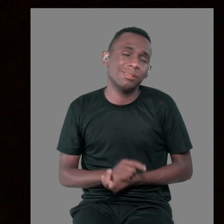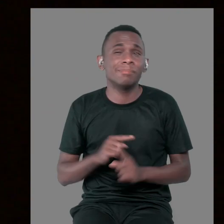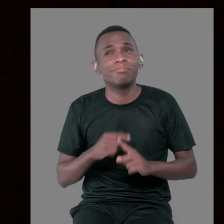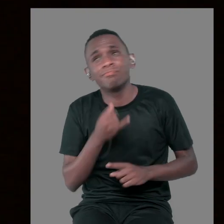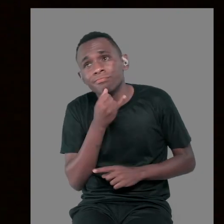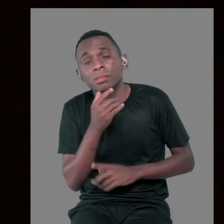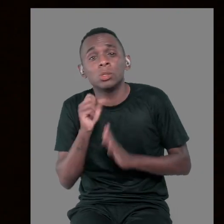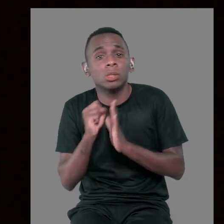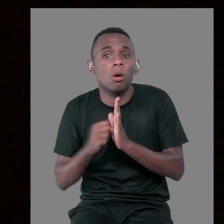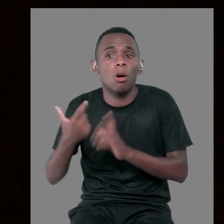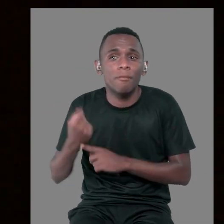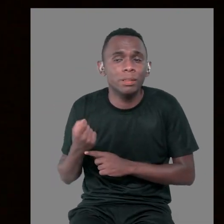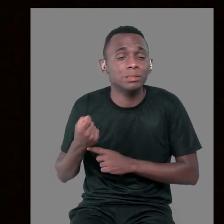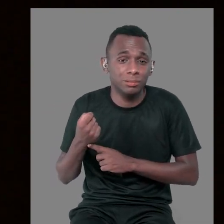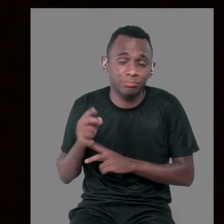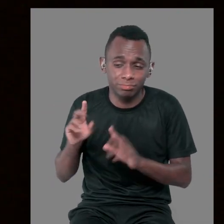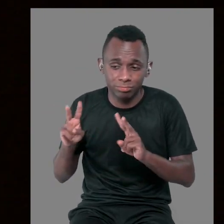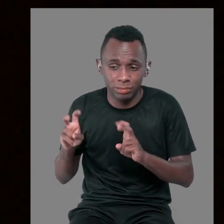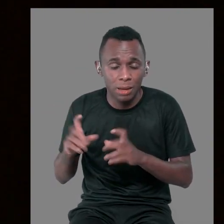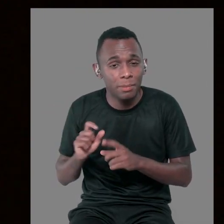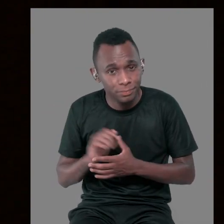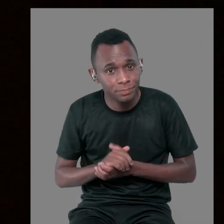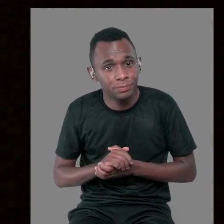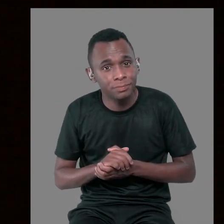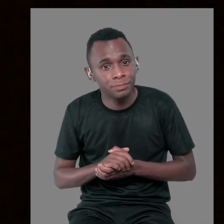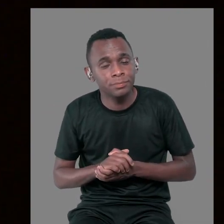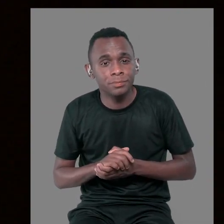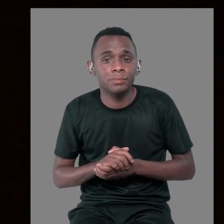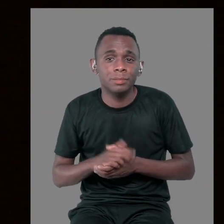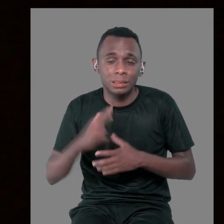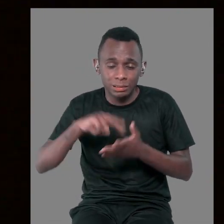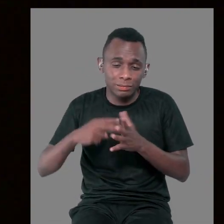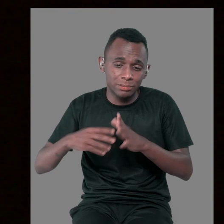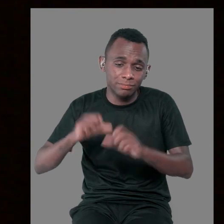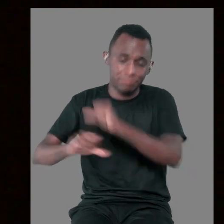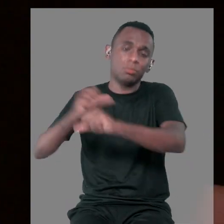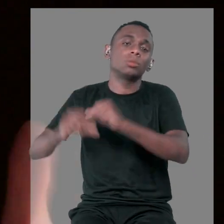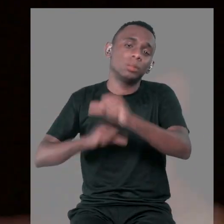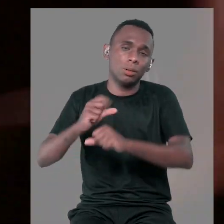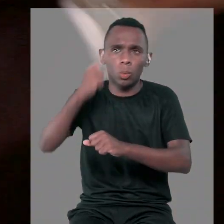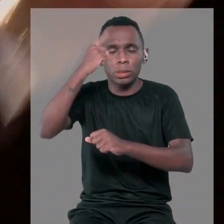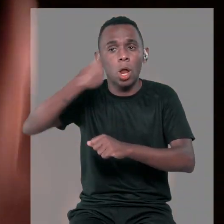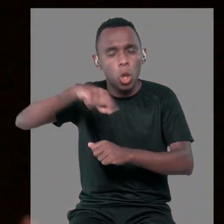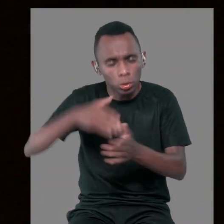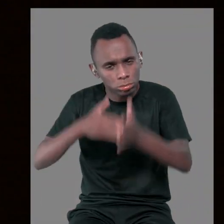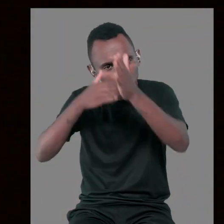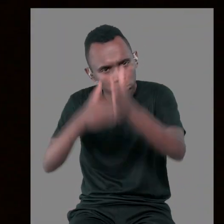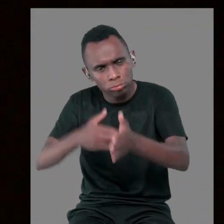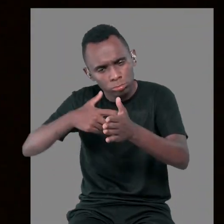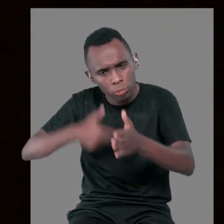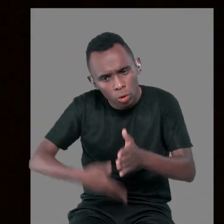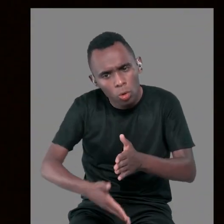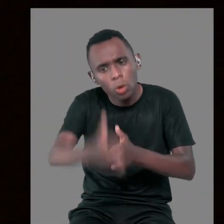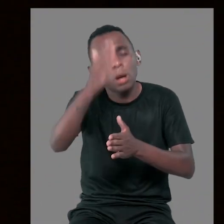aspecto, né, fatualmente jogou por terra a ideia de que nós caminhávamos, né, livremente em